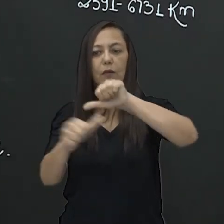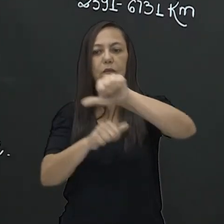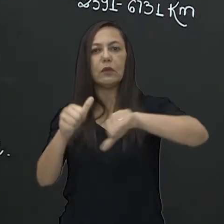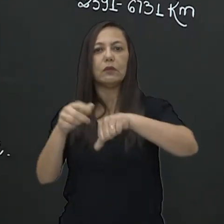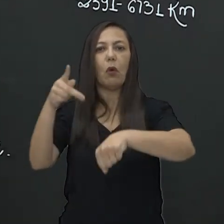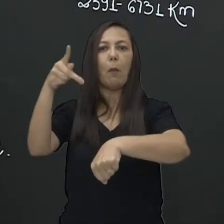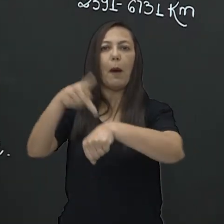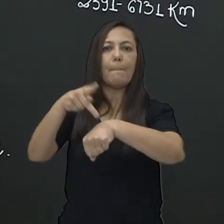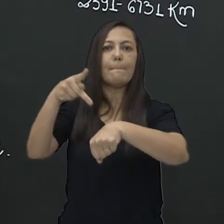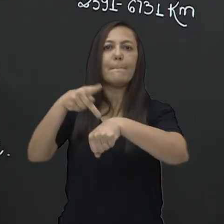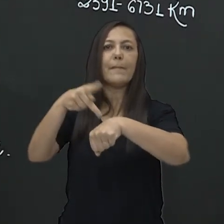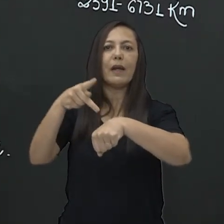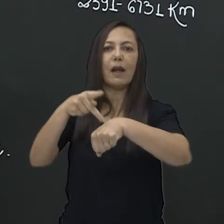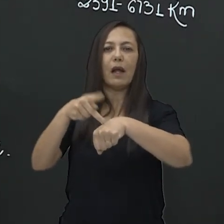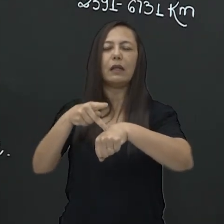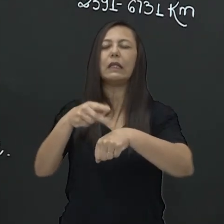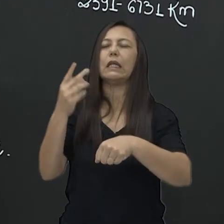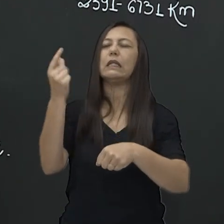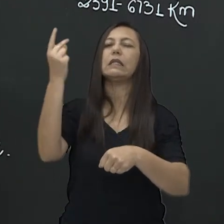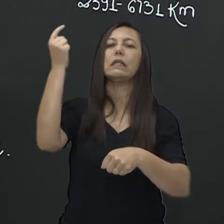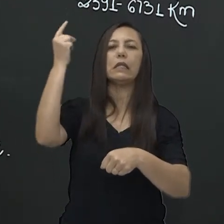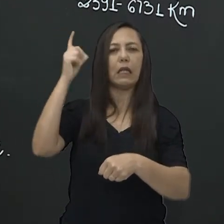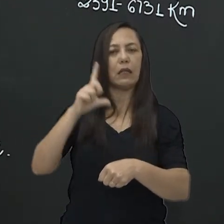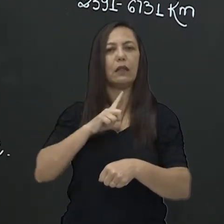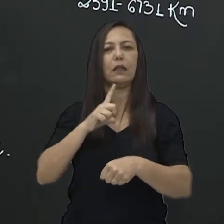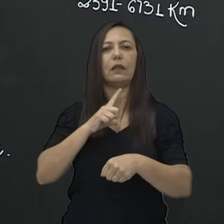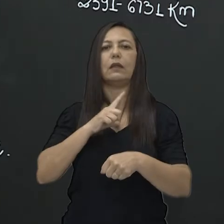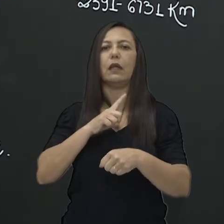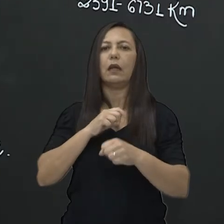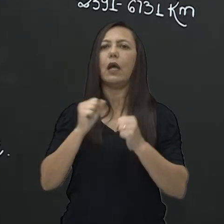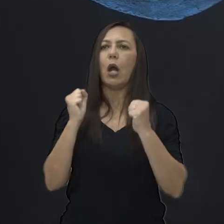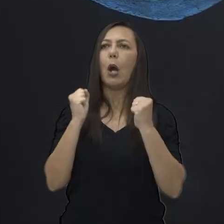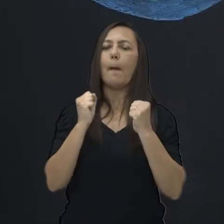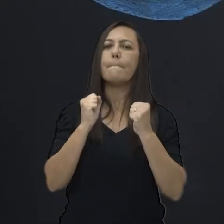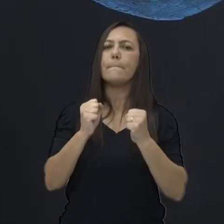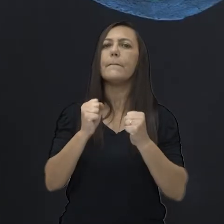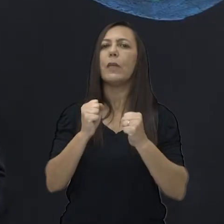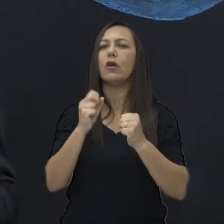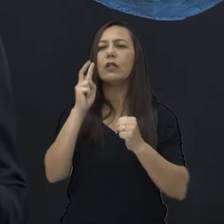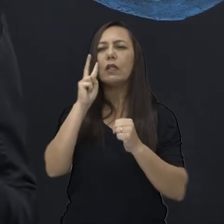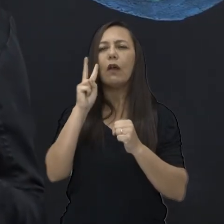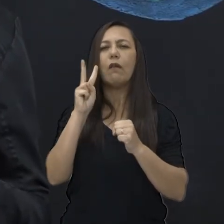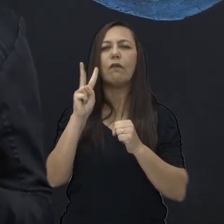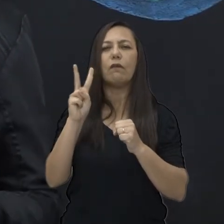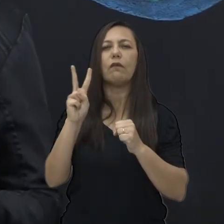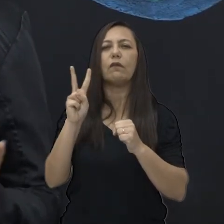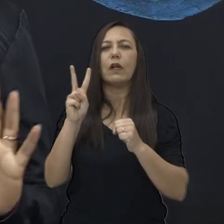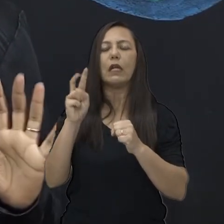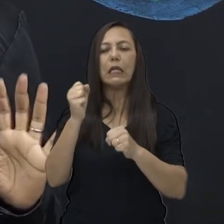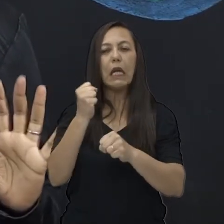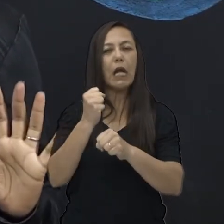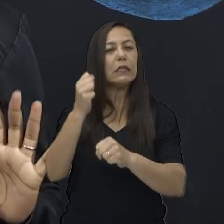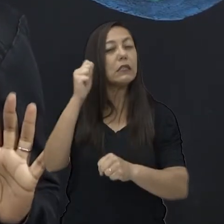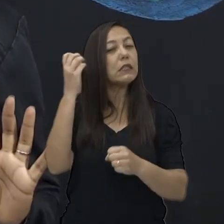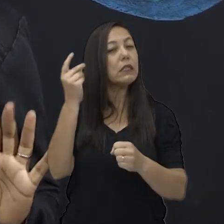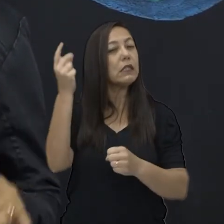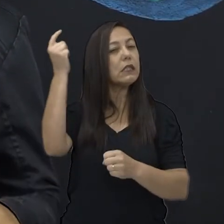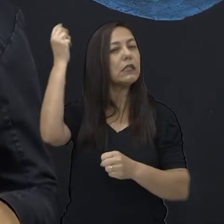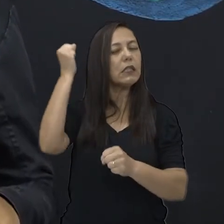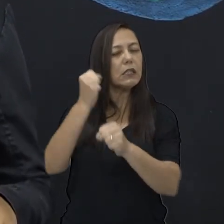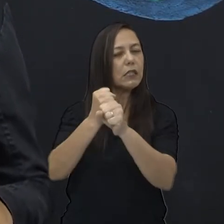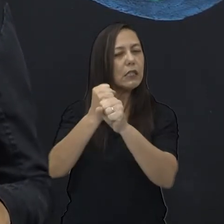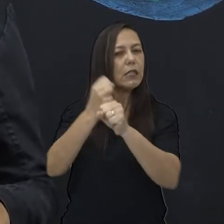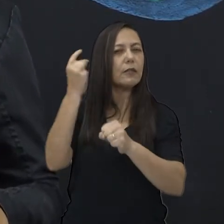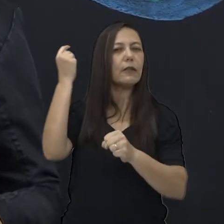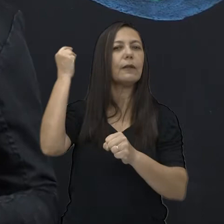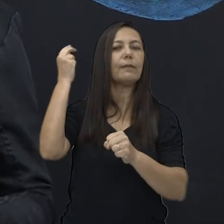crostas terrestres muito antigas, muito espessas, que é possível fazer uma datação e ver o quanto elas são antigas, e tem crostas mais recentes,